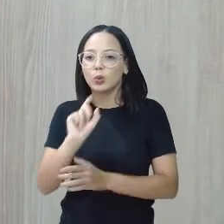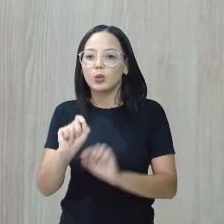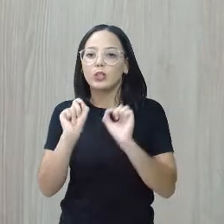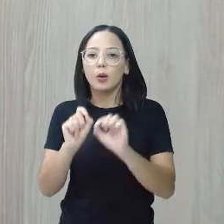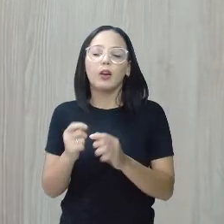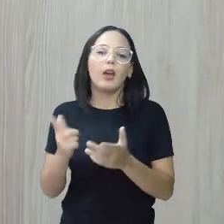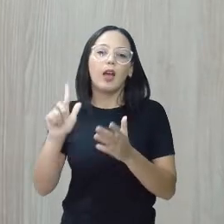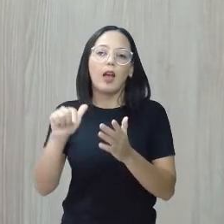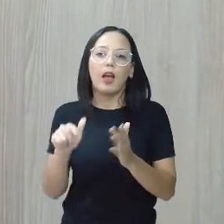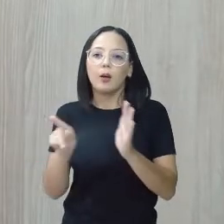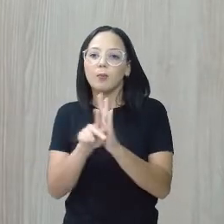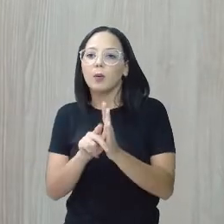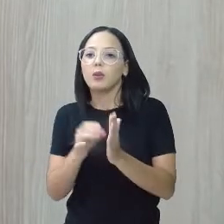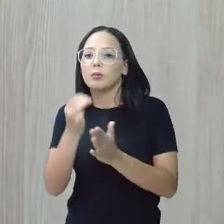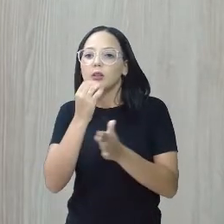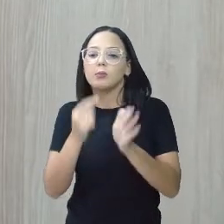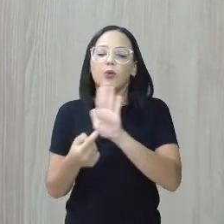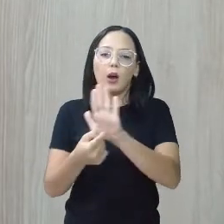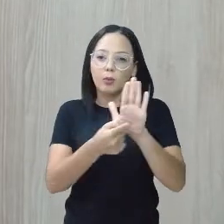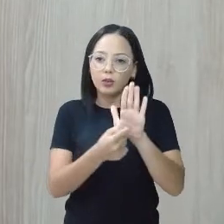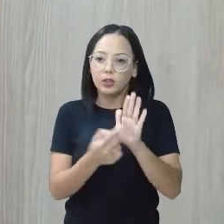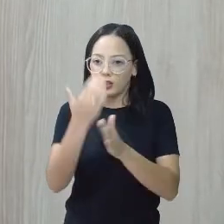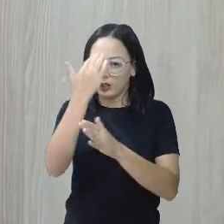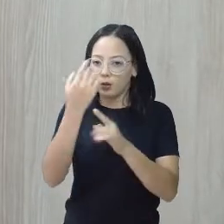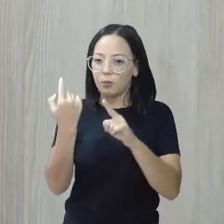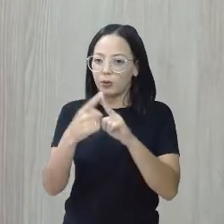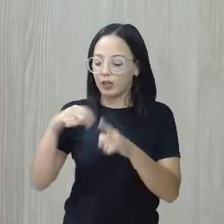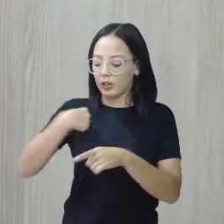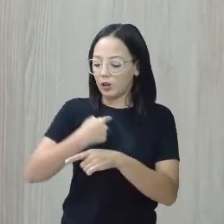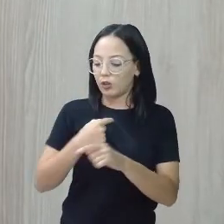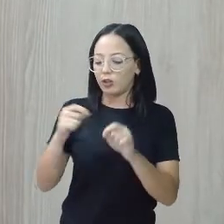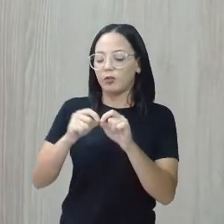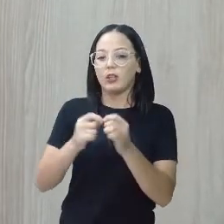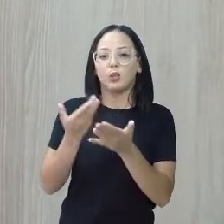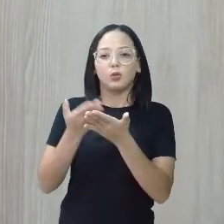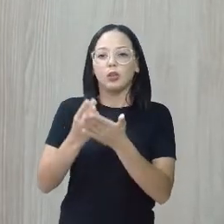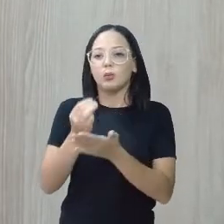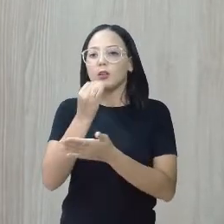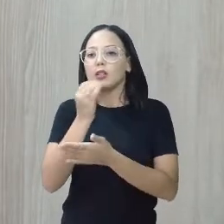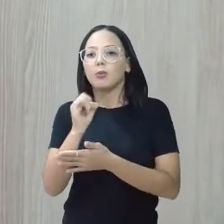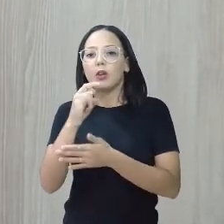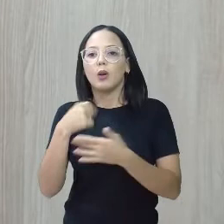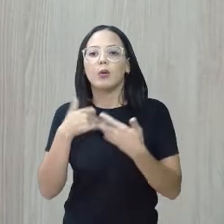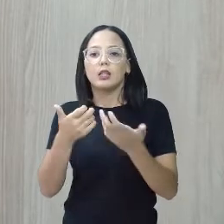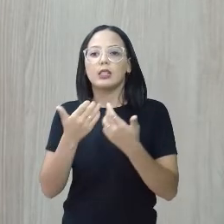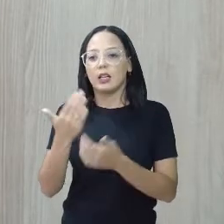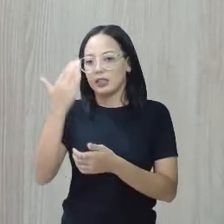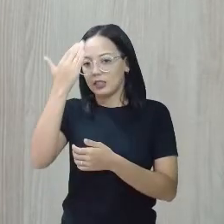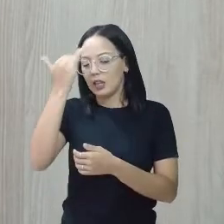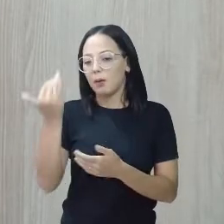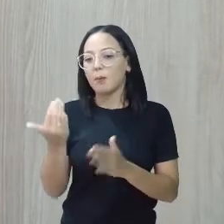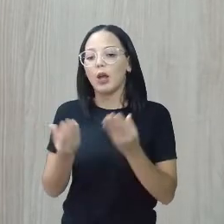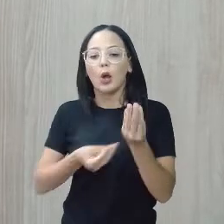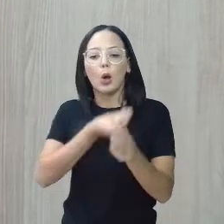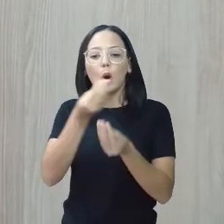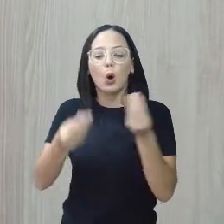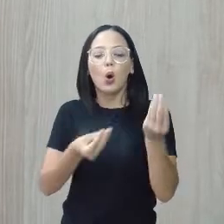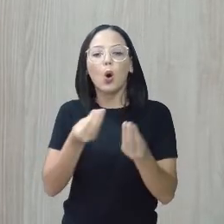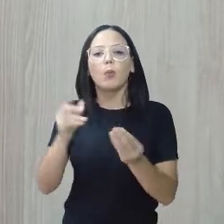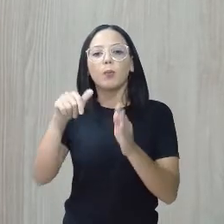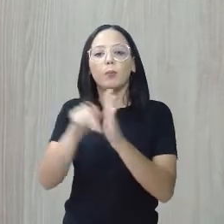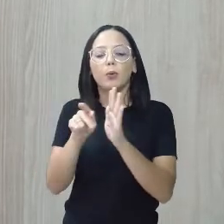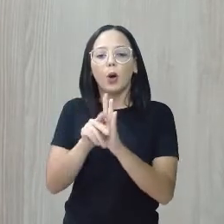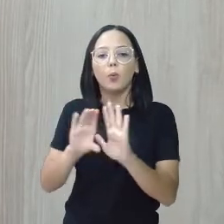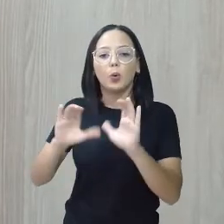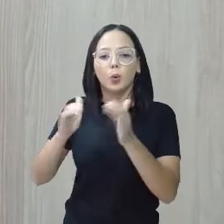essa questão aí dessas amostras, porque quando a gente vai fazer um estudo, por exemplo, se eu quiser saber como é que está a